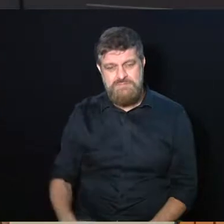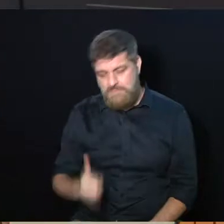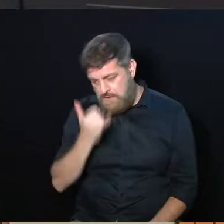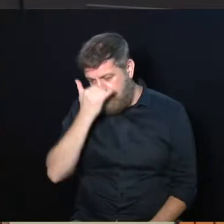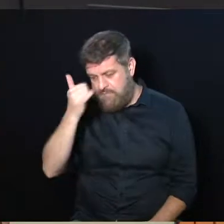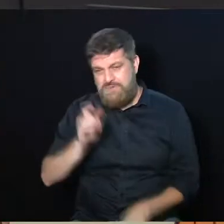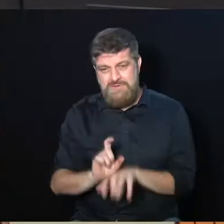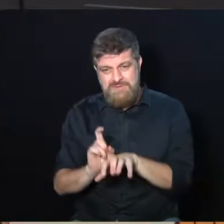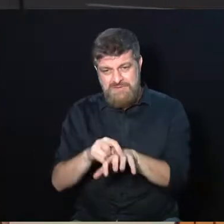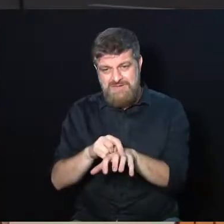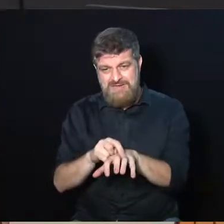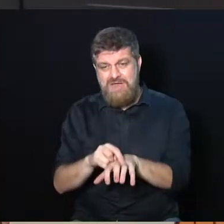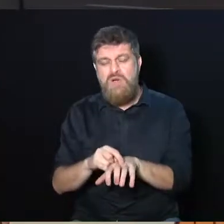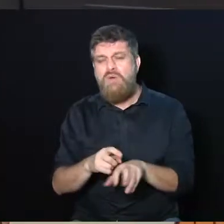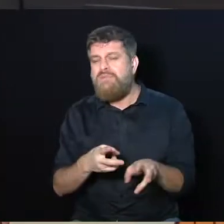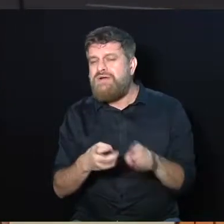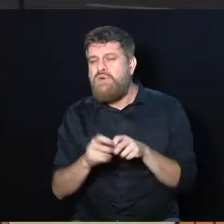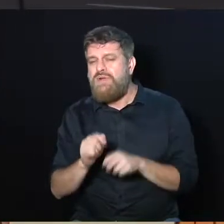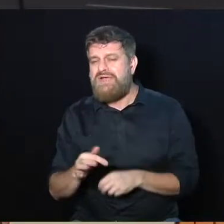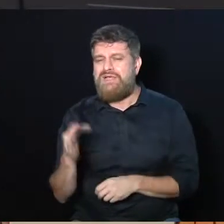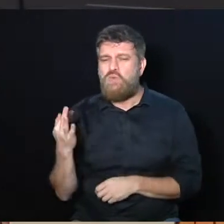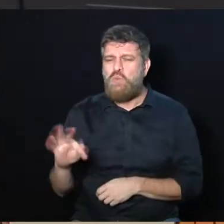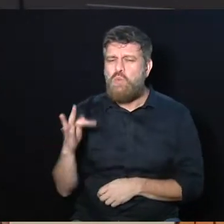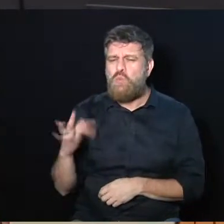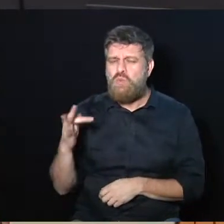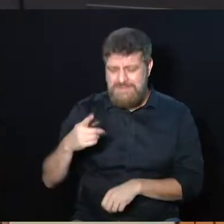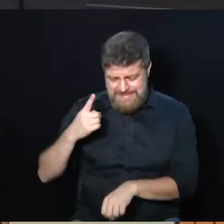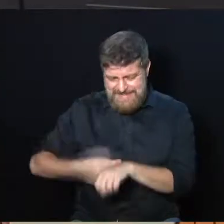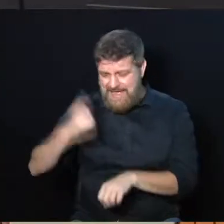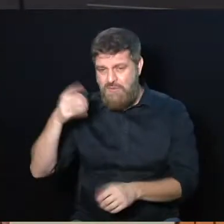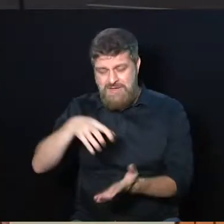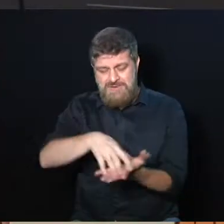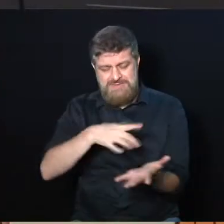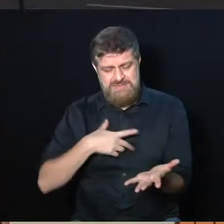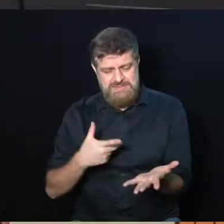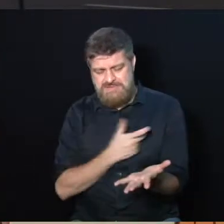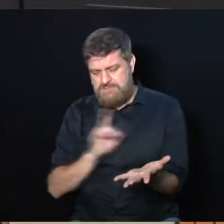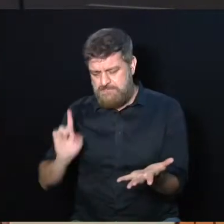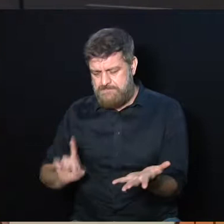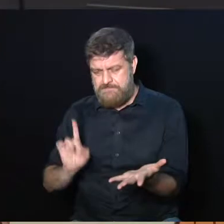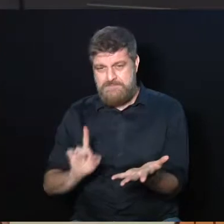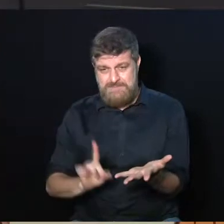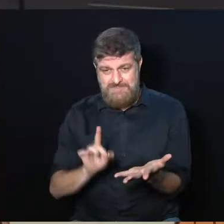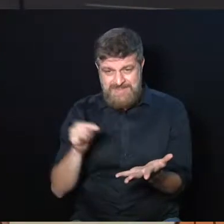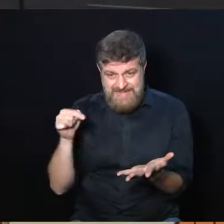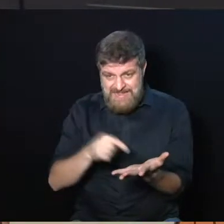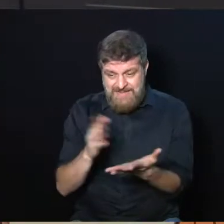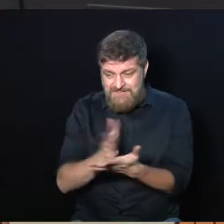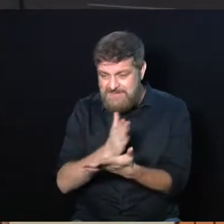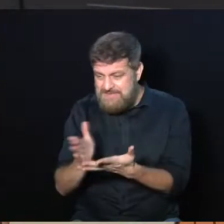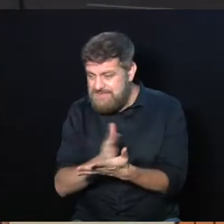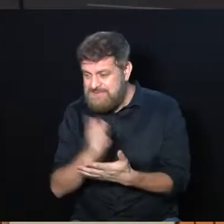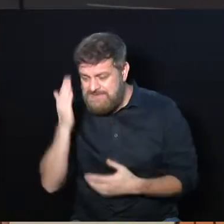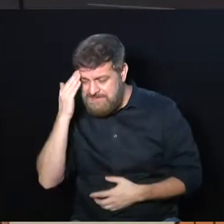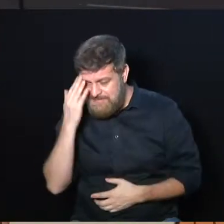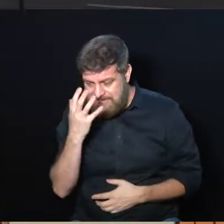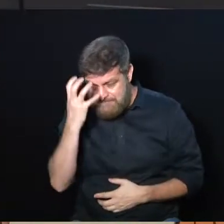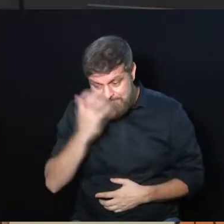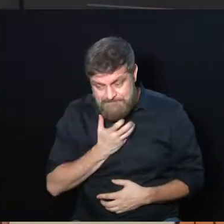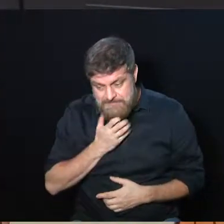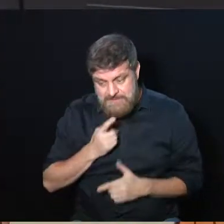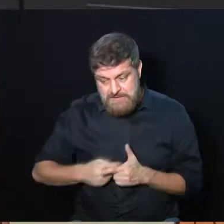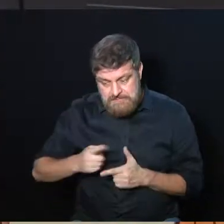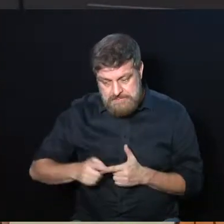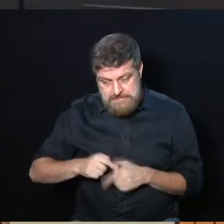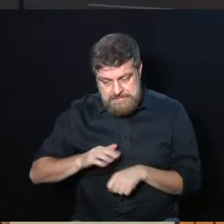todos vão ter dor local. Então, ele tem que procurar imediatamente um serviço de saúde. E o serviço de saúde vai ter que fazer a triagem de gravidade. Por